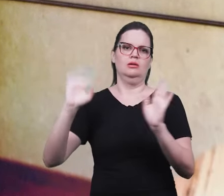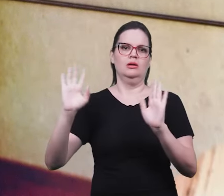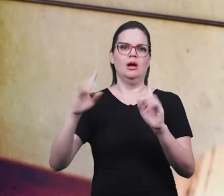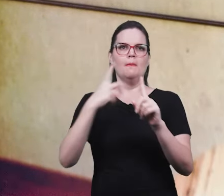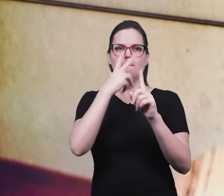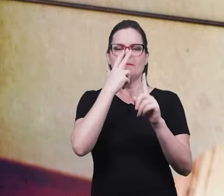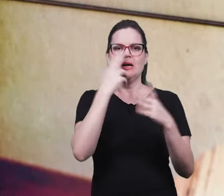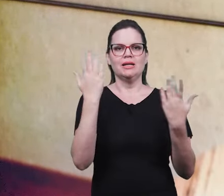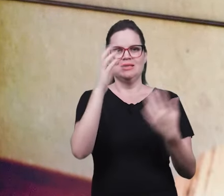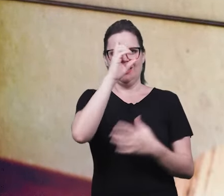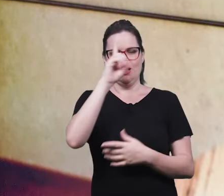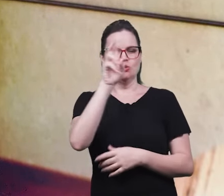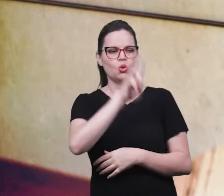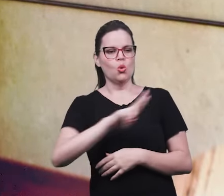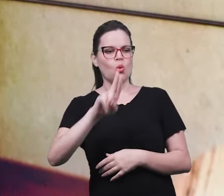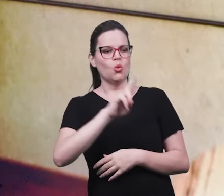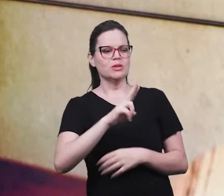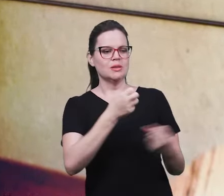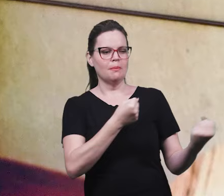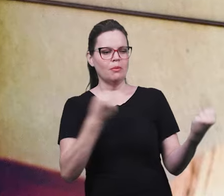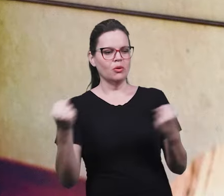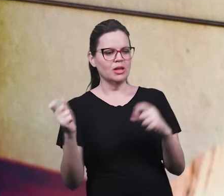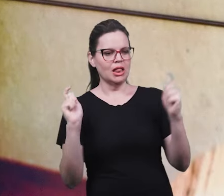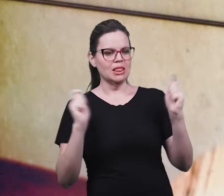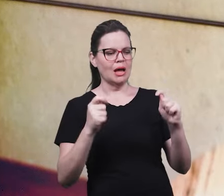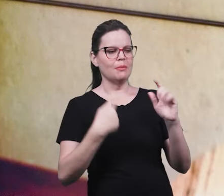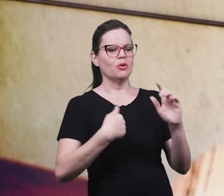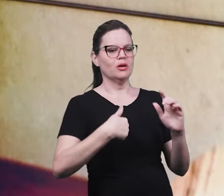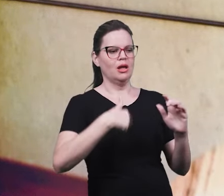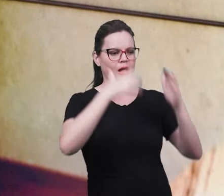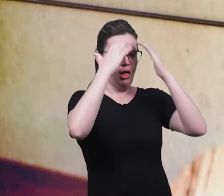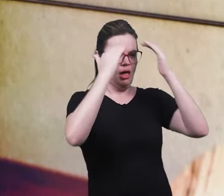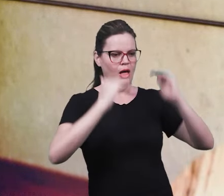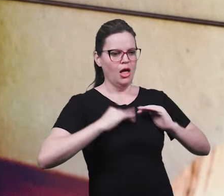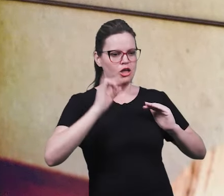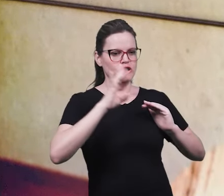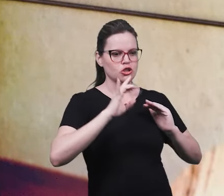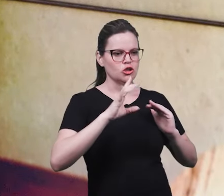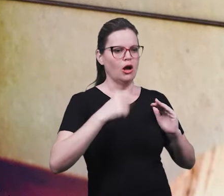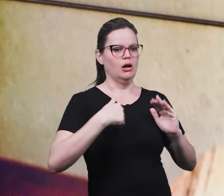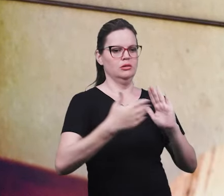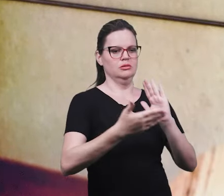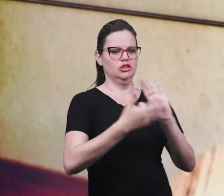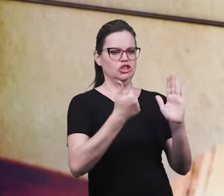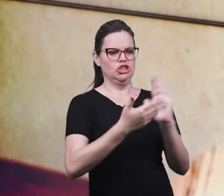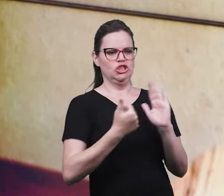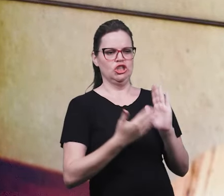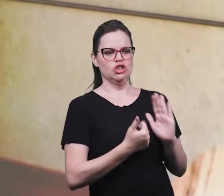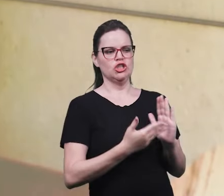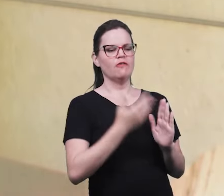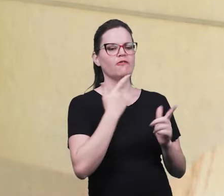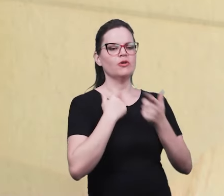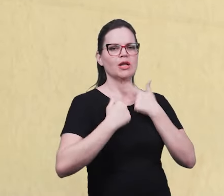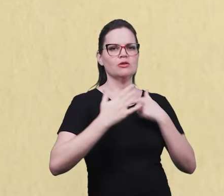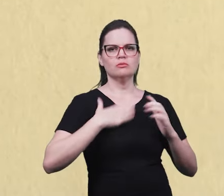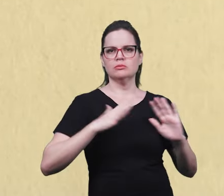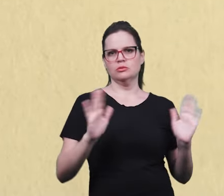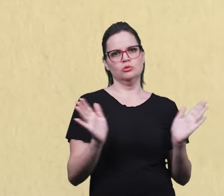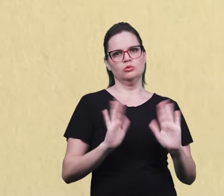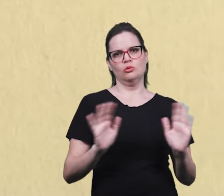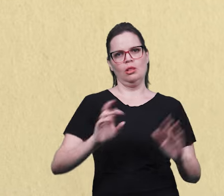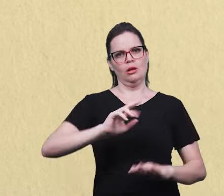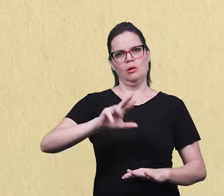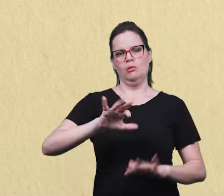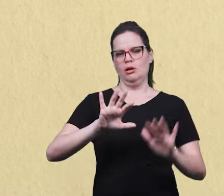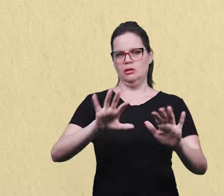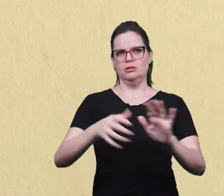homem. Não é assim que funciona, né? Mas vamos lá, podemos dizer essa introdução. Mas Jesus está mostrando aqui, por exemplo: examinai nas